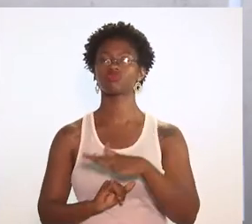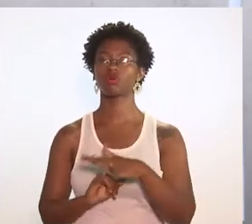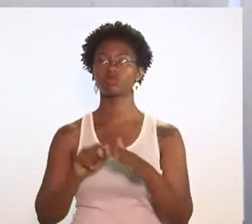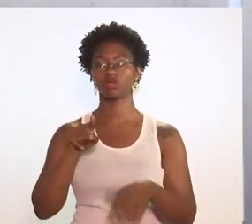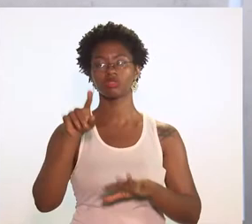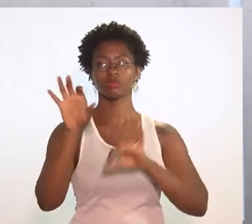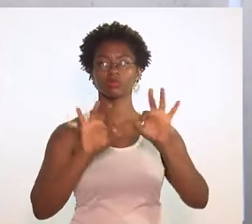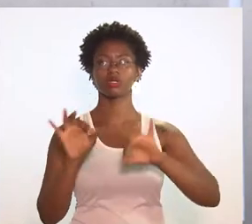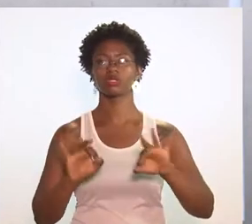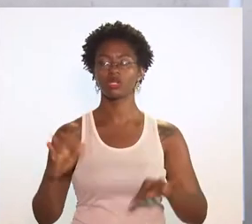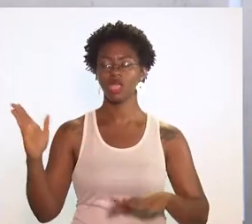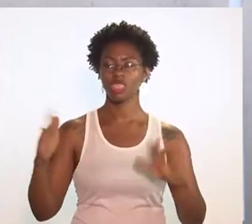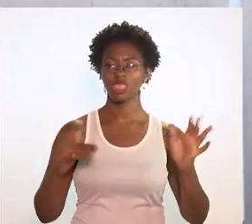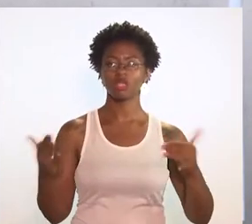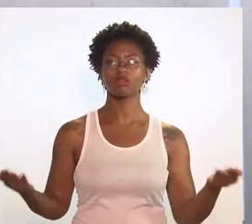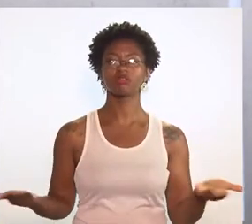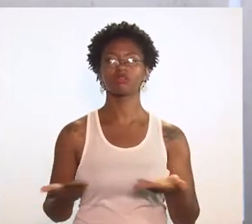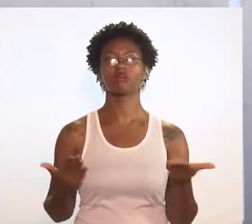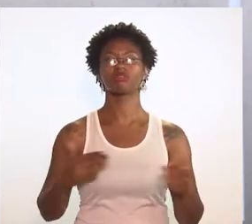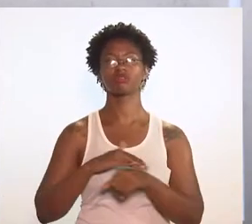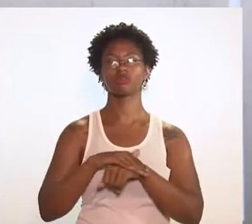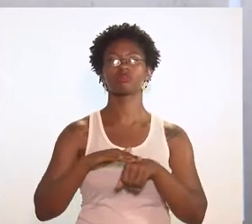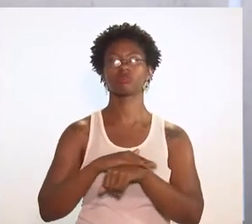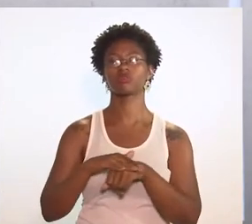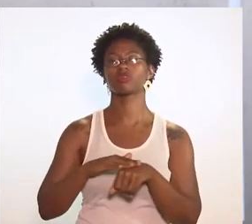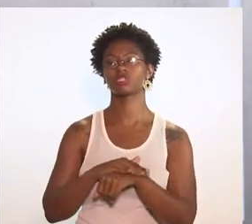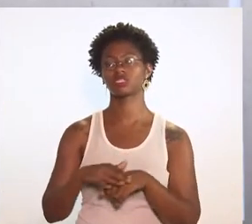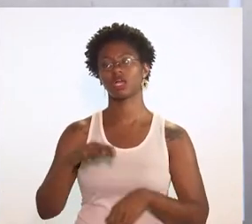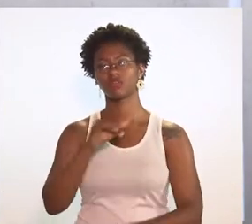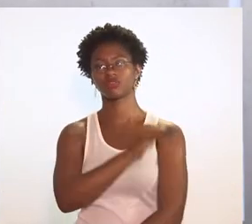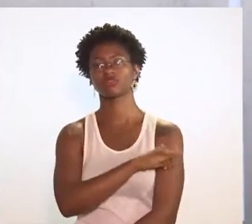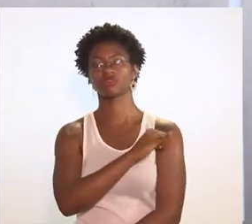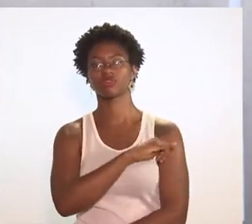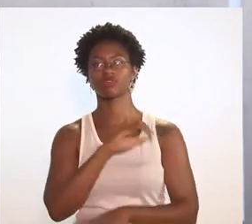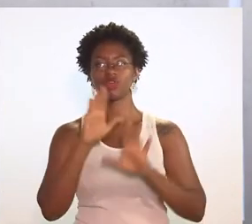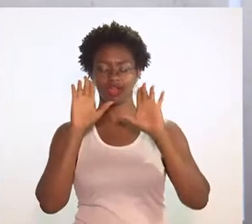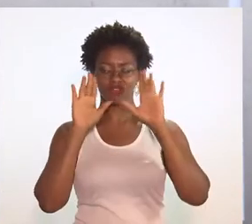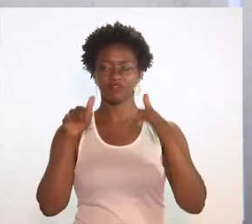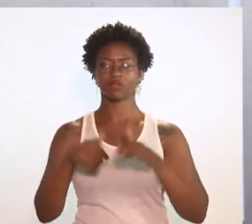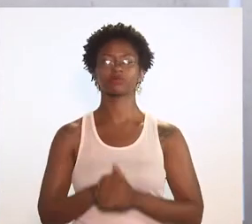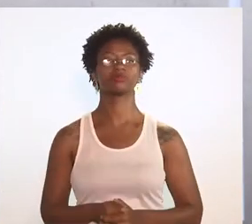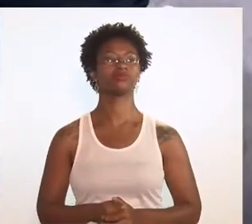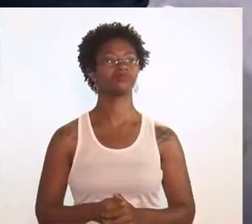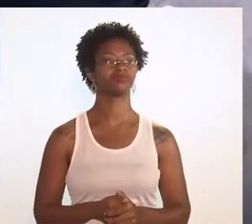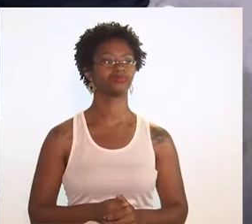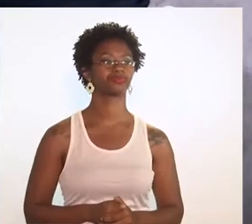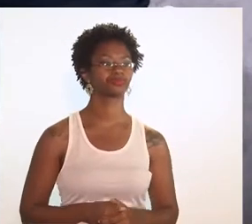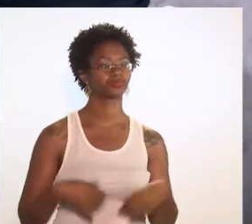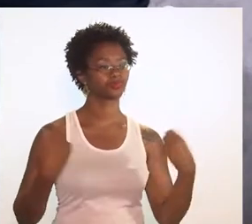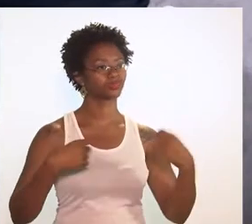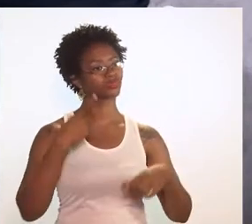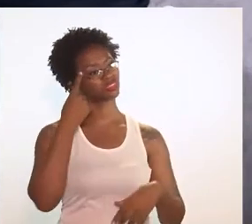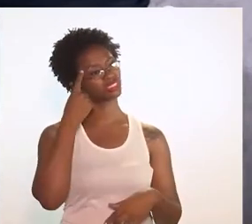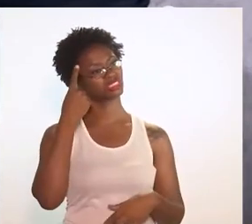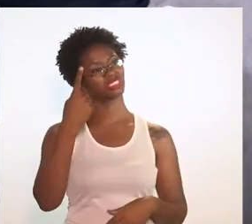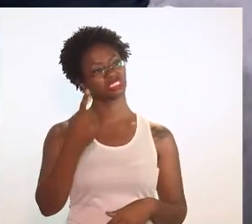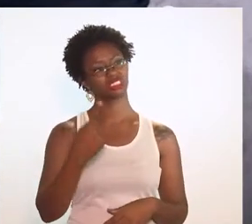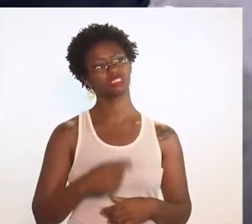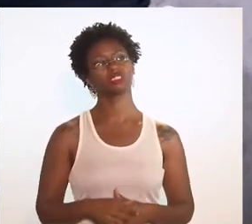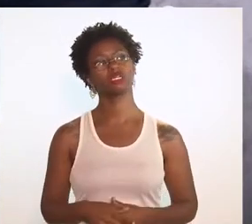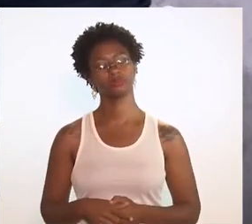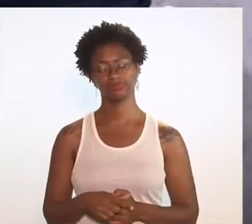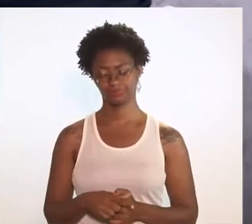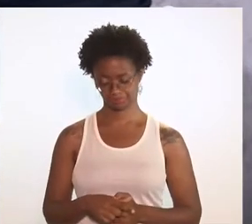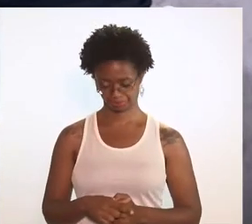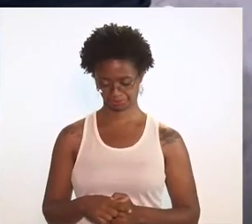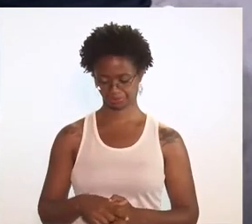instituições no programa que você está trazendo hoje aqui para conversar no Rio em Foco, né, do Geração Prateada? Pensar em fazer,